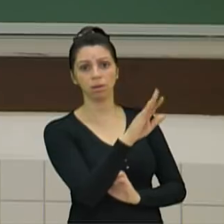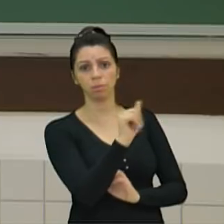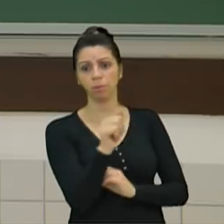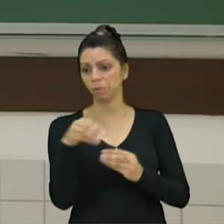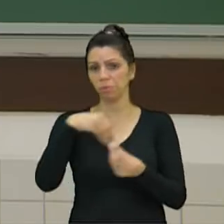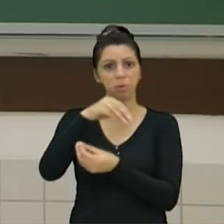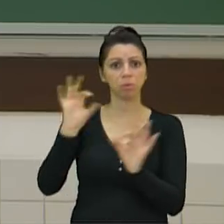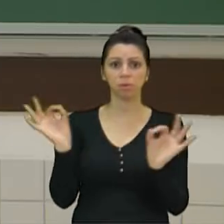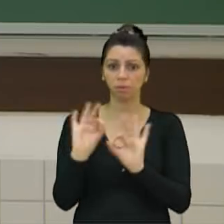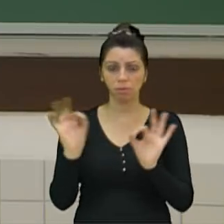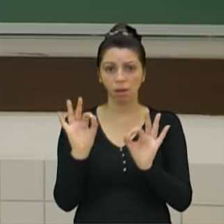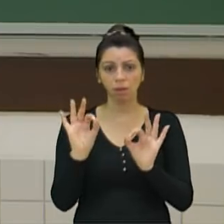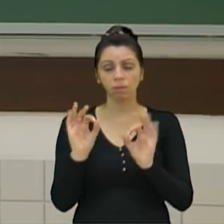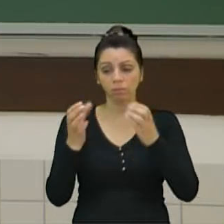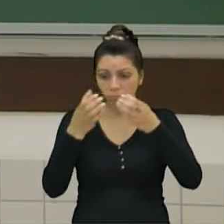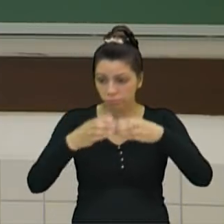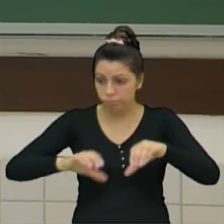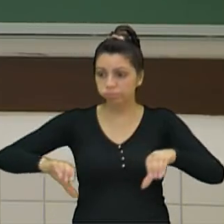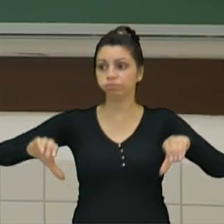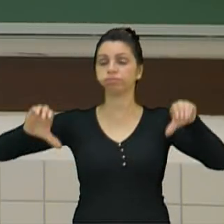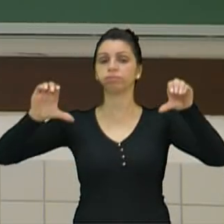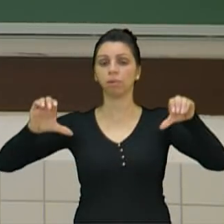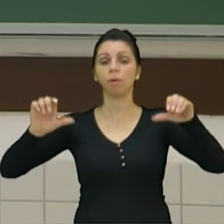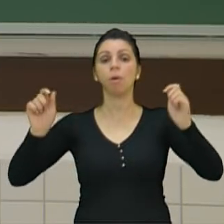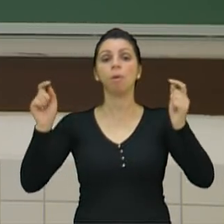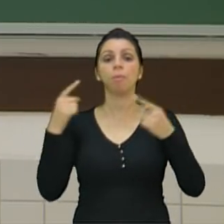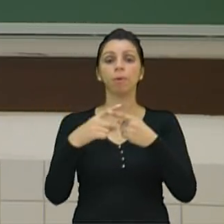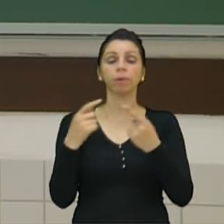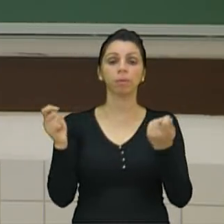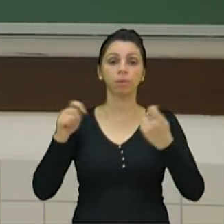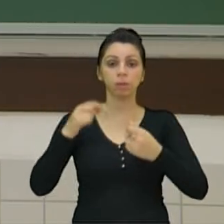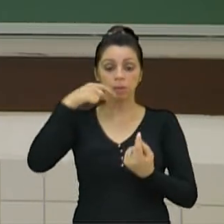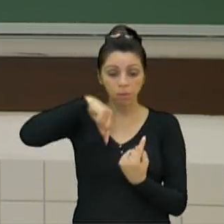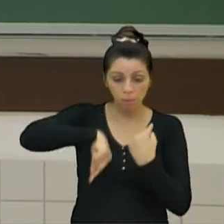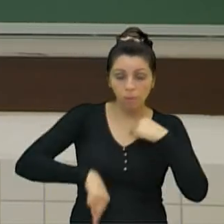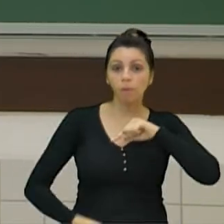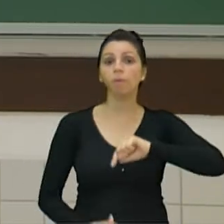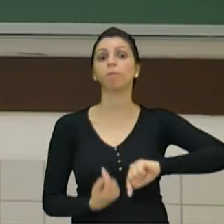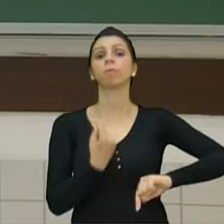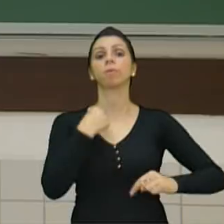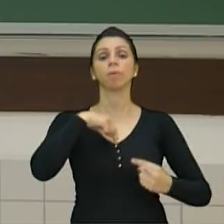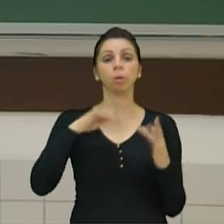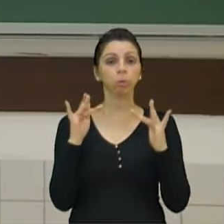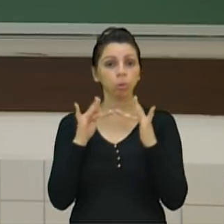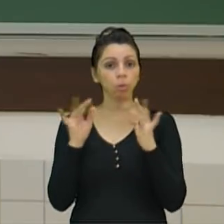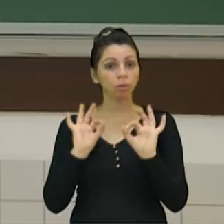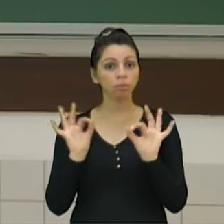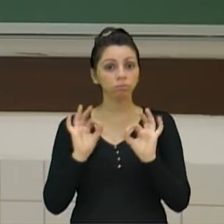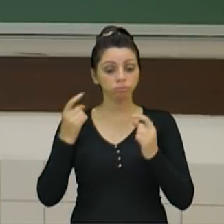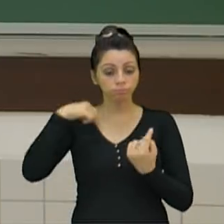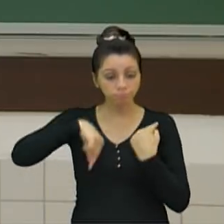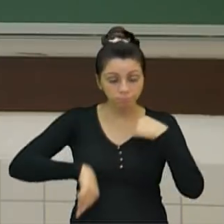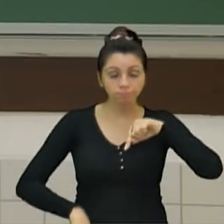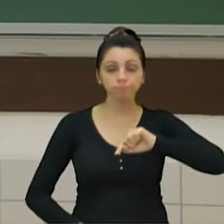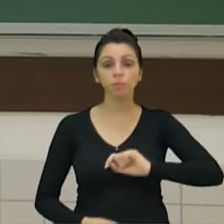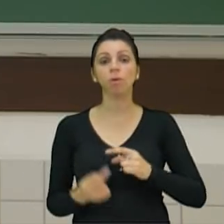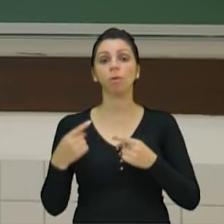que garantir o suprimento de oxigênio a todas as células para que elas possam ficar vivas,